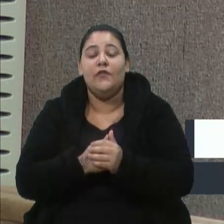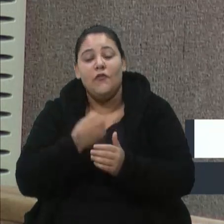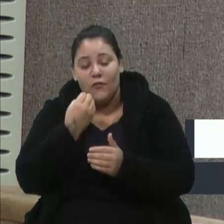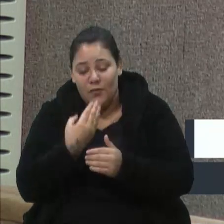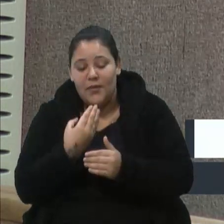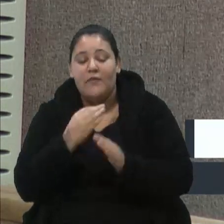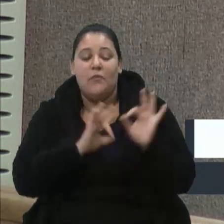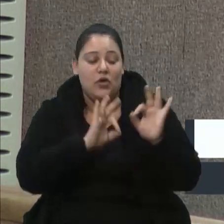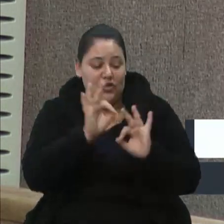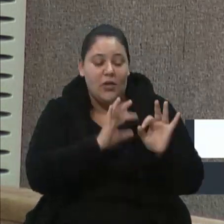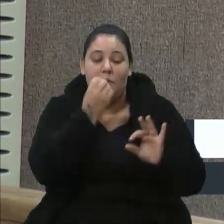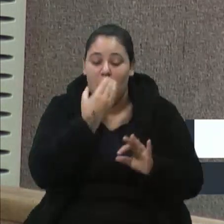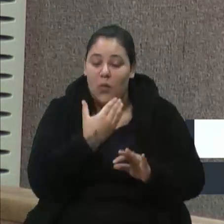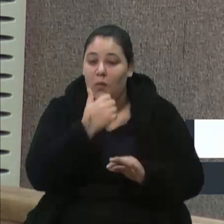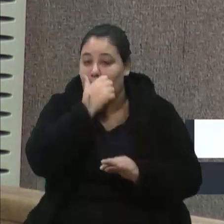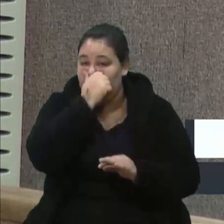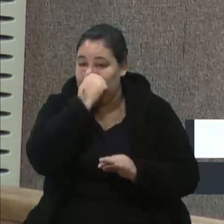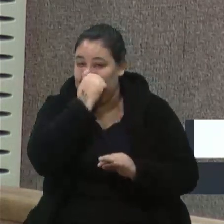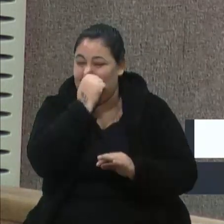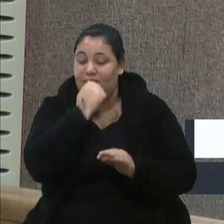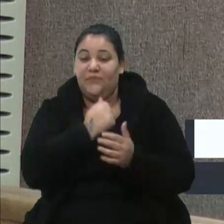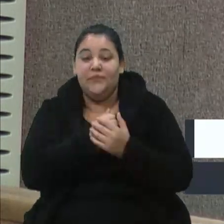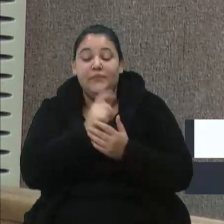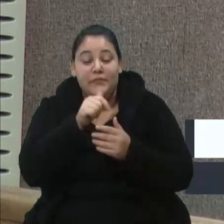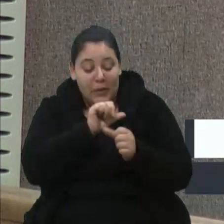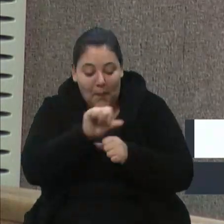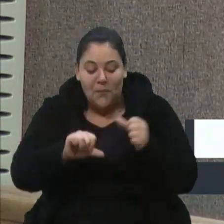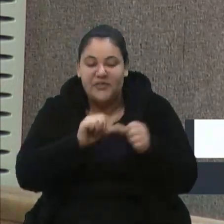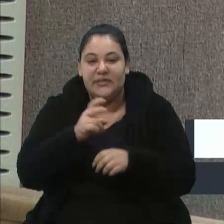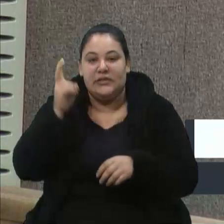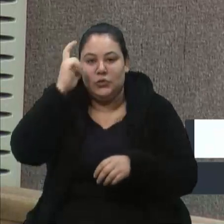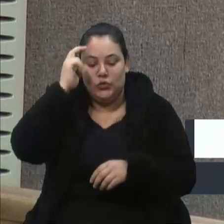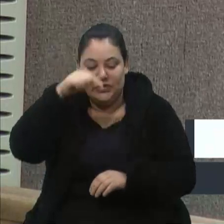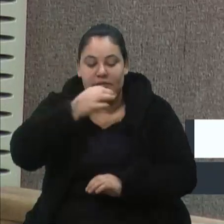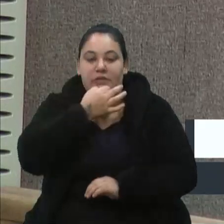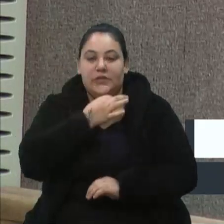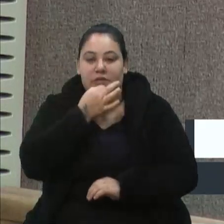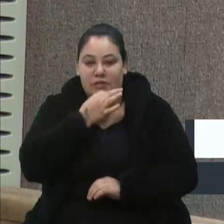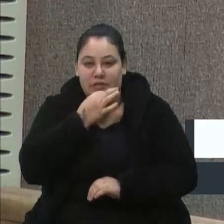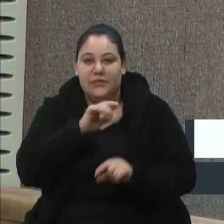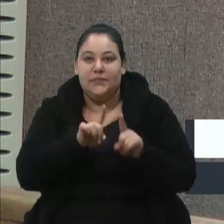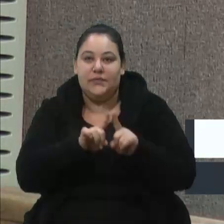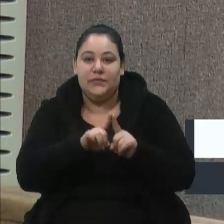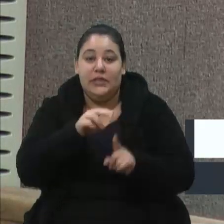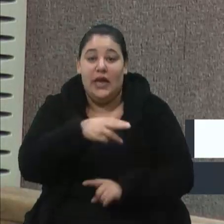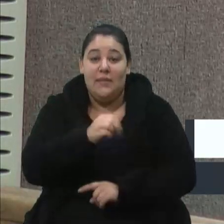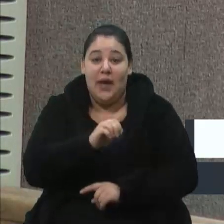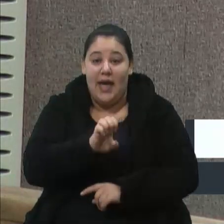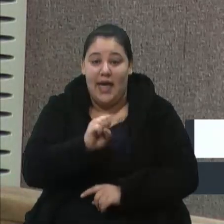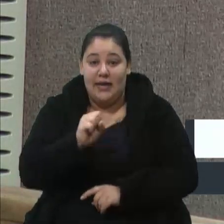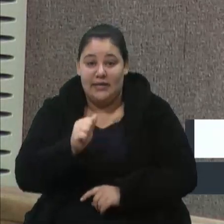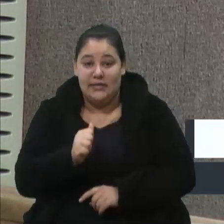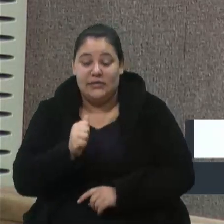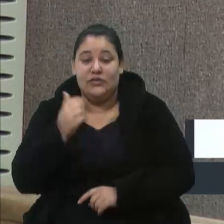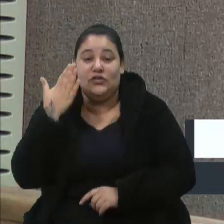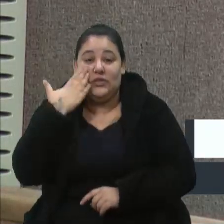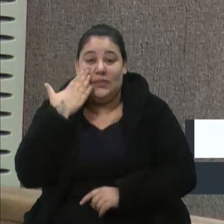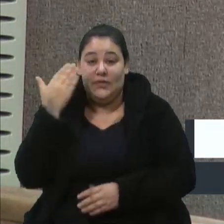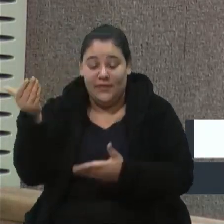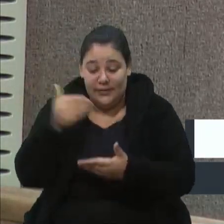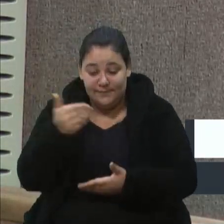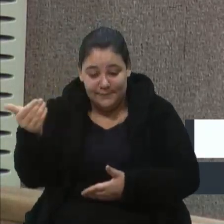feito o projeto, que é uma mudança na cultura de Caxias, a Maesa. A gente sabe que é trazer